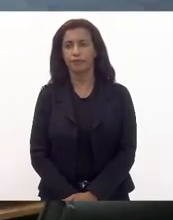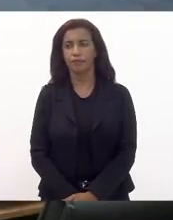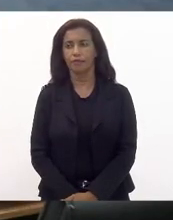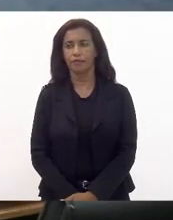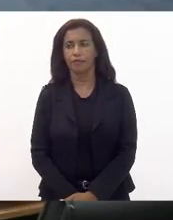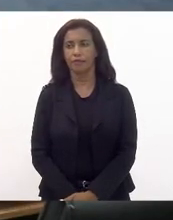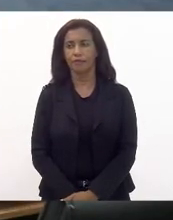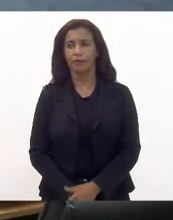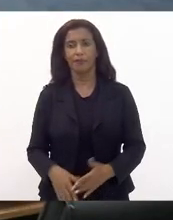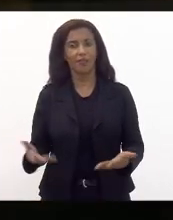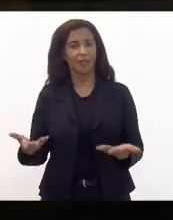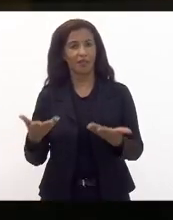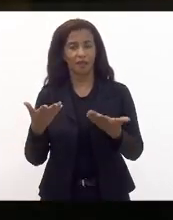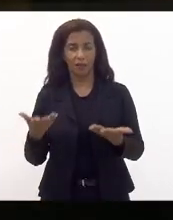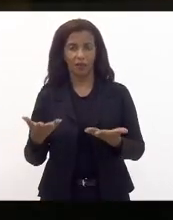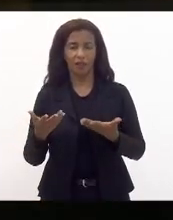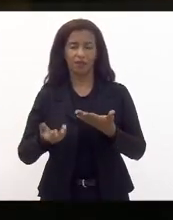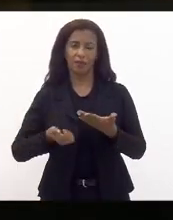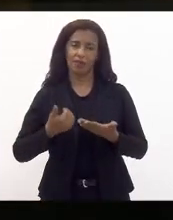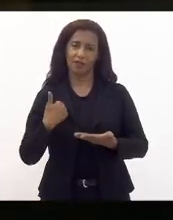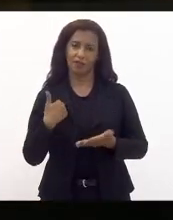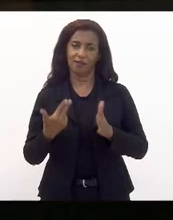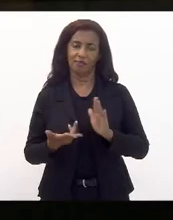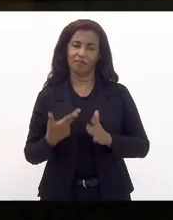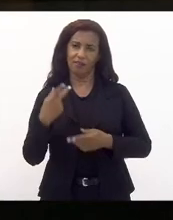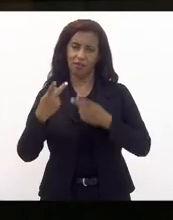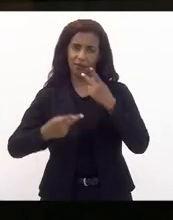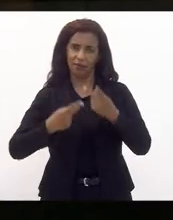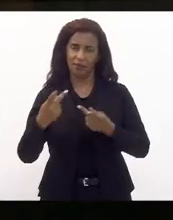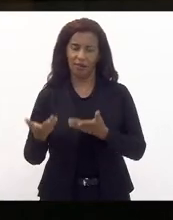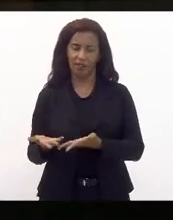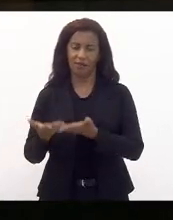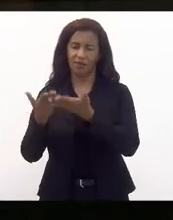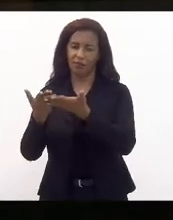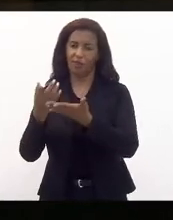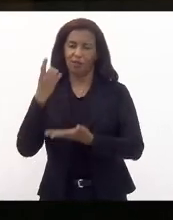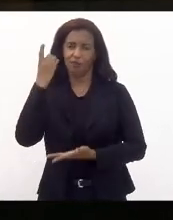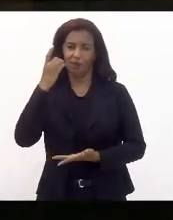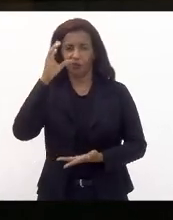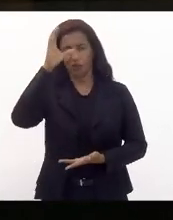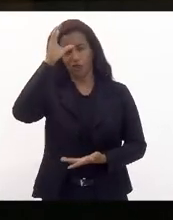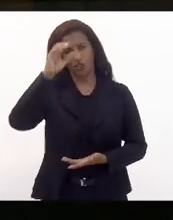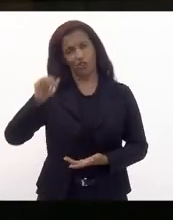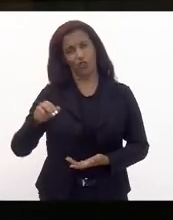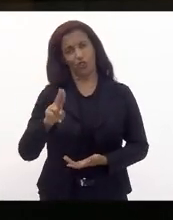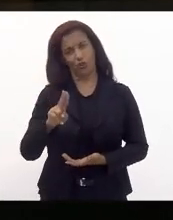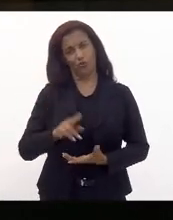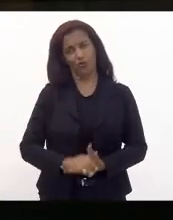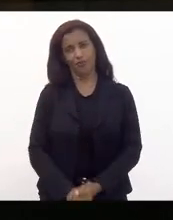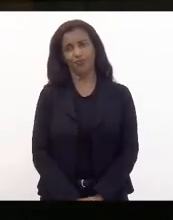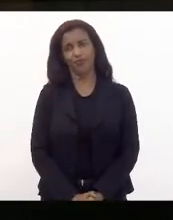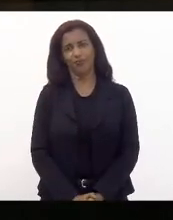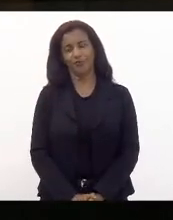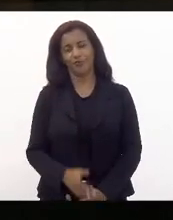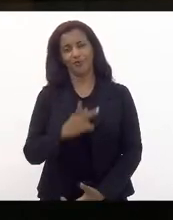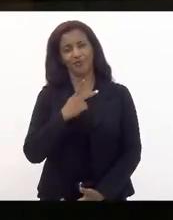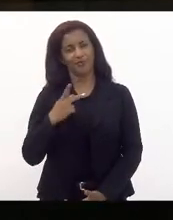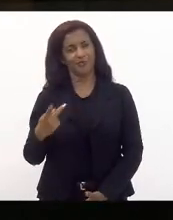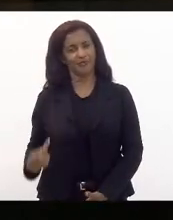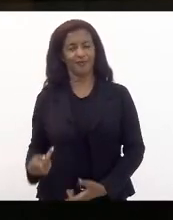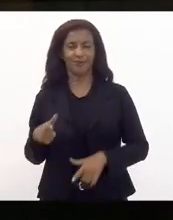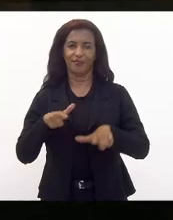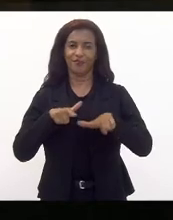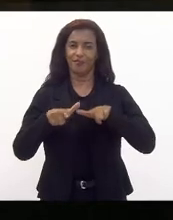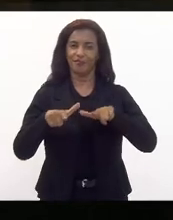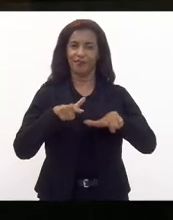e eram essa as considerações Nobre deputada tia jun que Preside